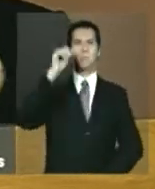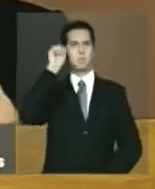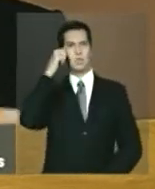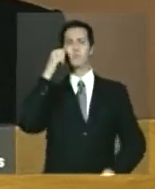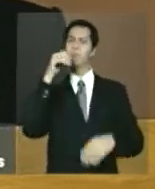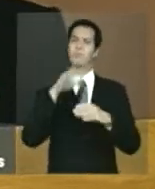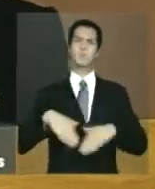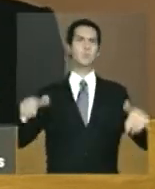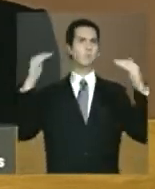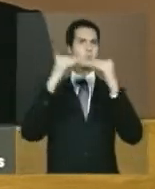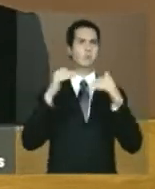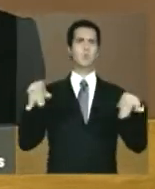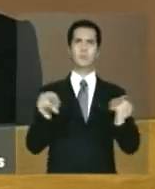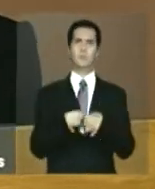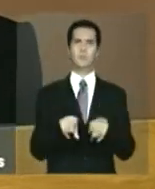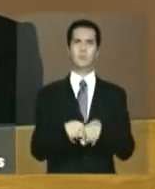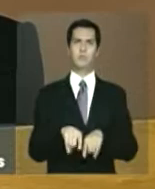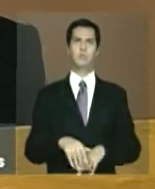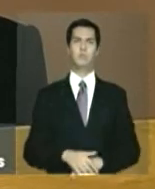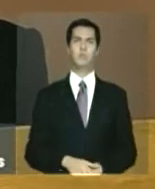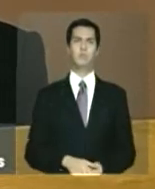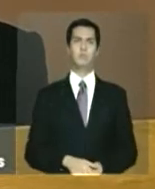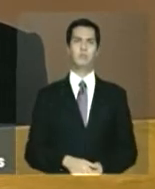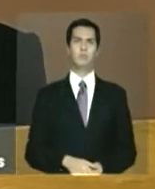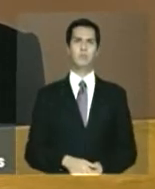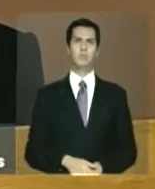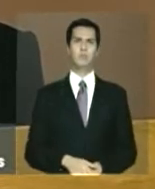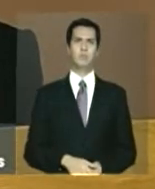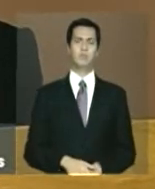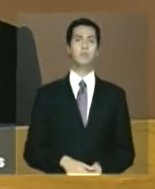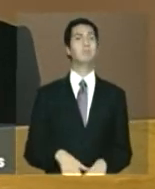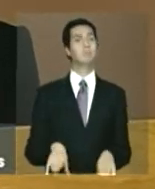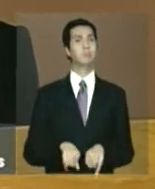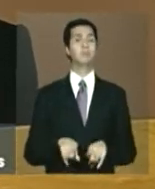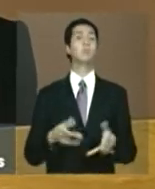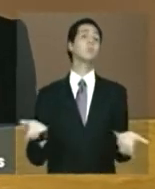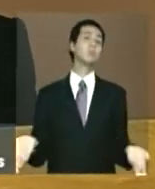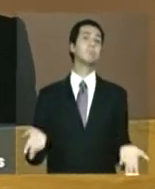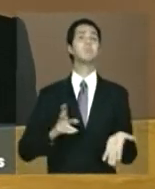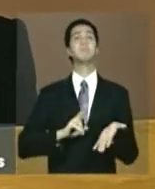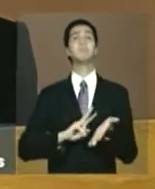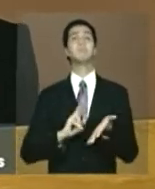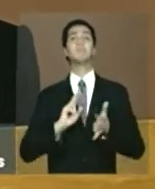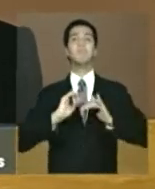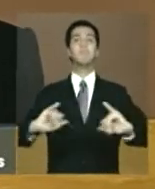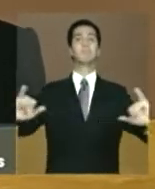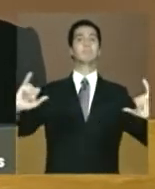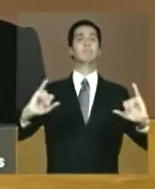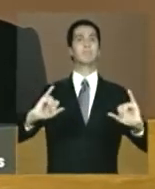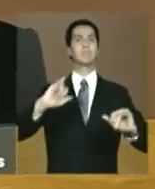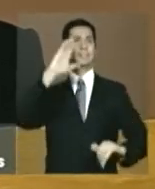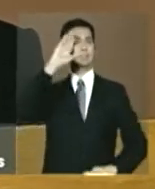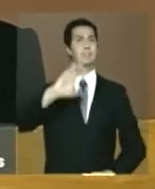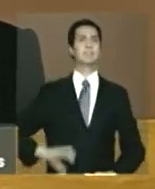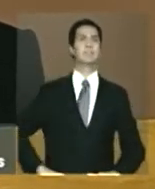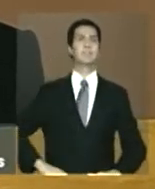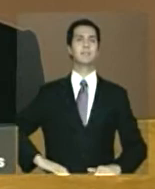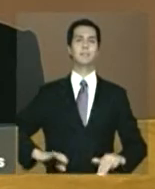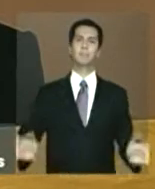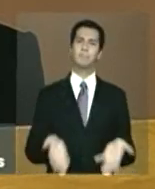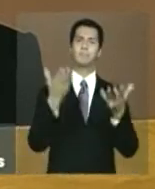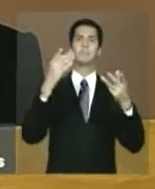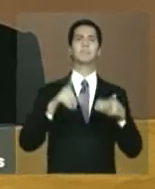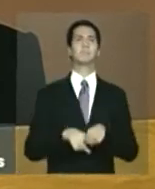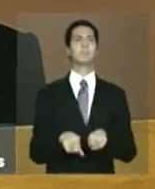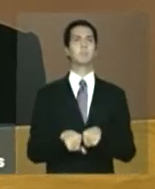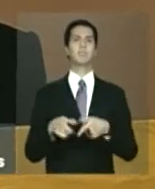e com a promoção assim com a promoção da Cidadania e a difusão de práticas de gestão direção